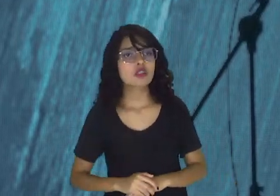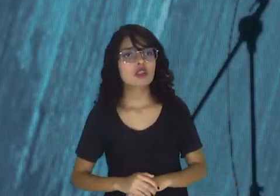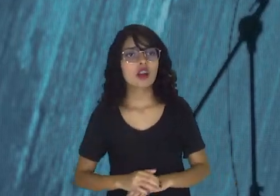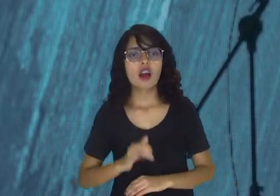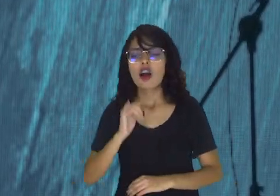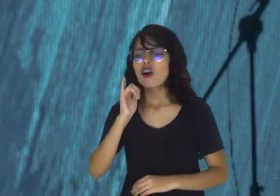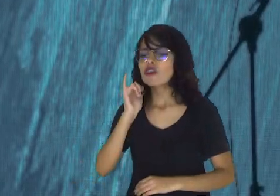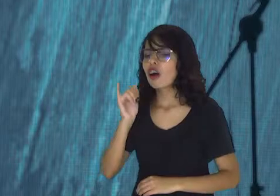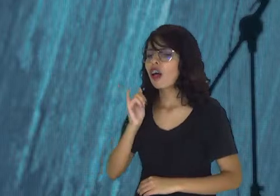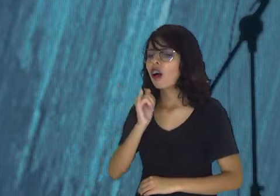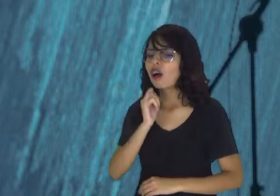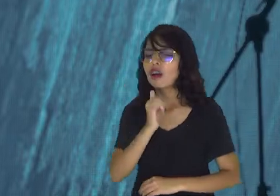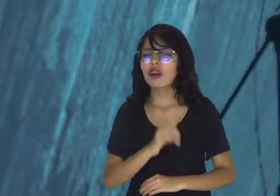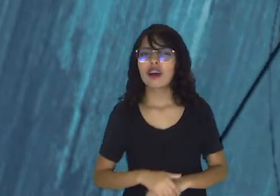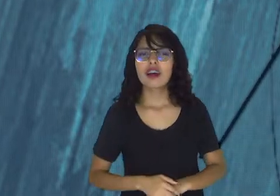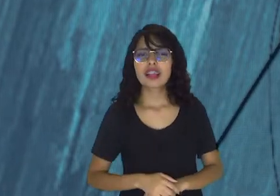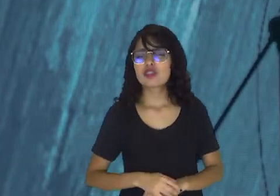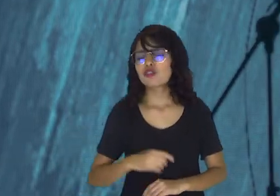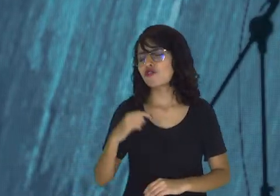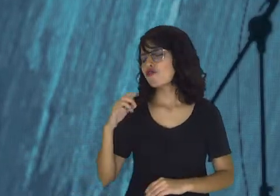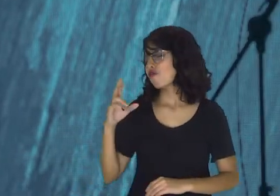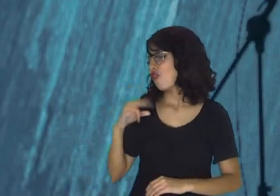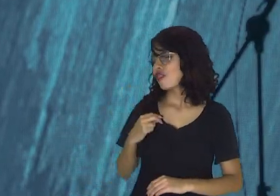conversar com todas as mulheres que lá estavam.